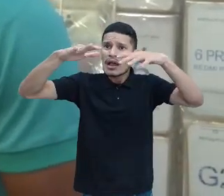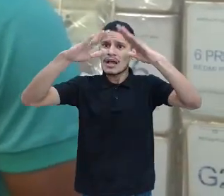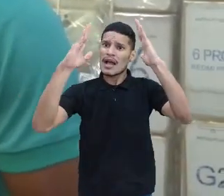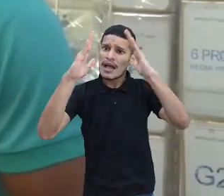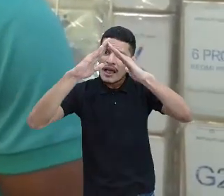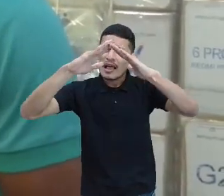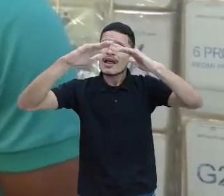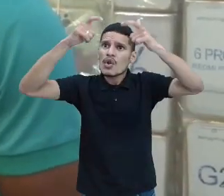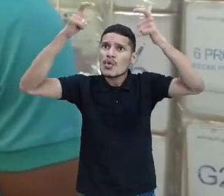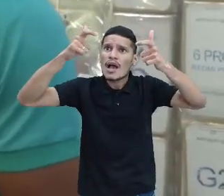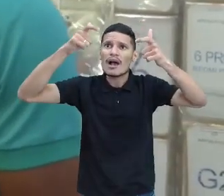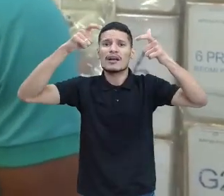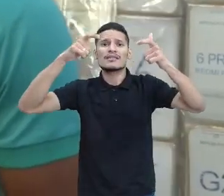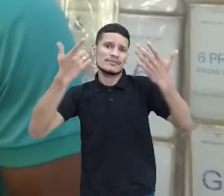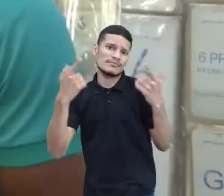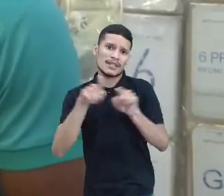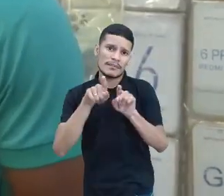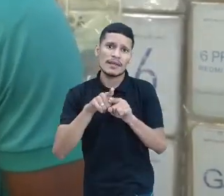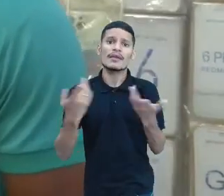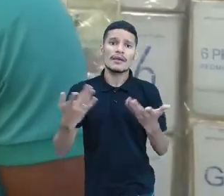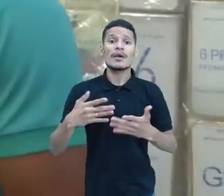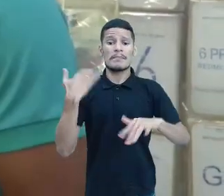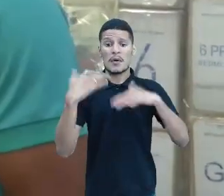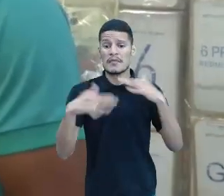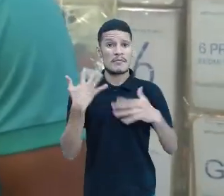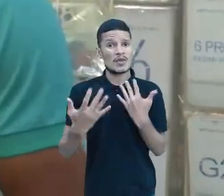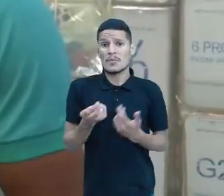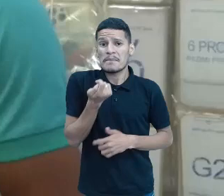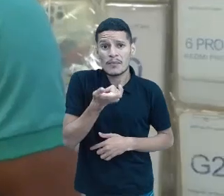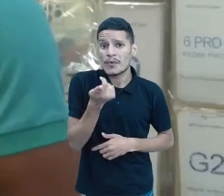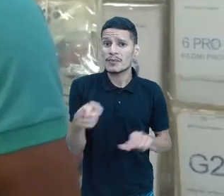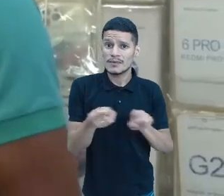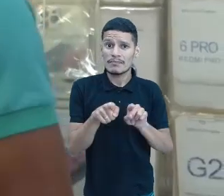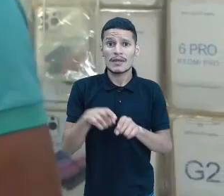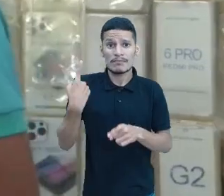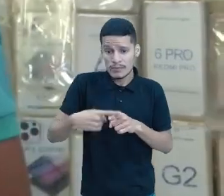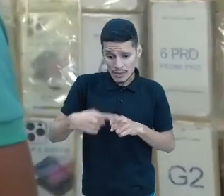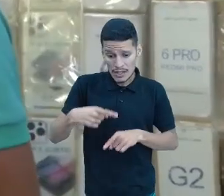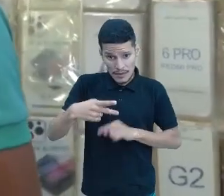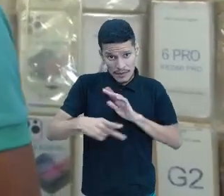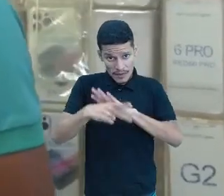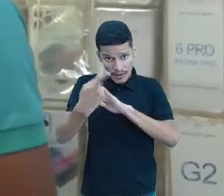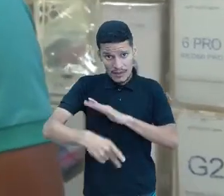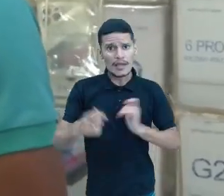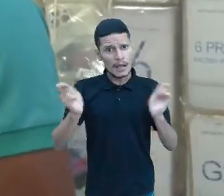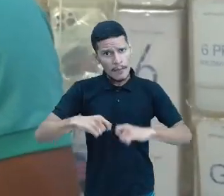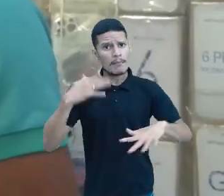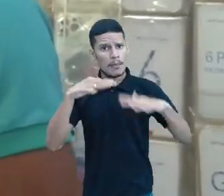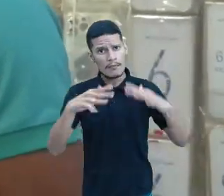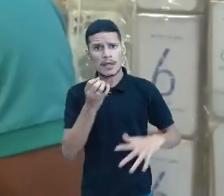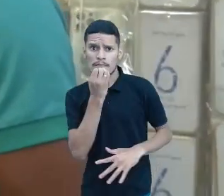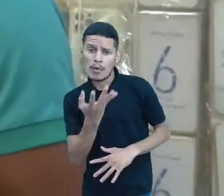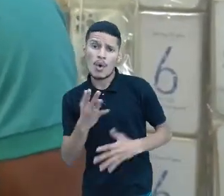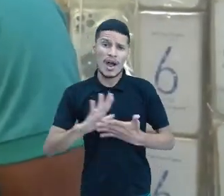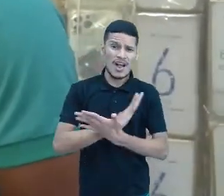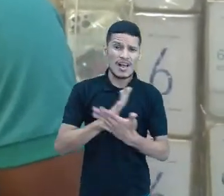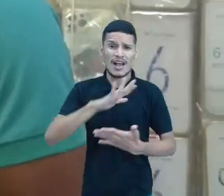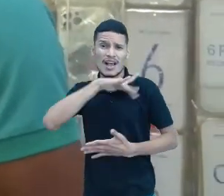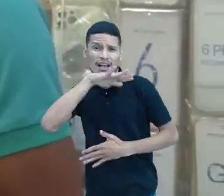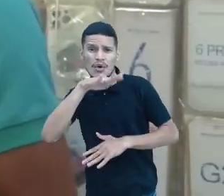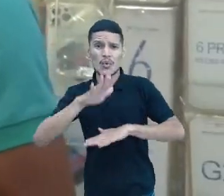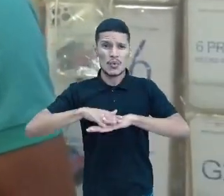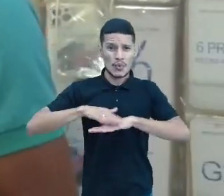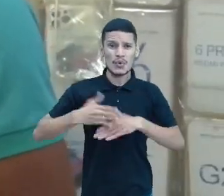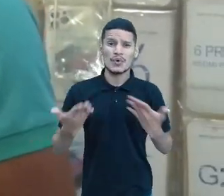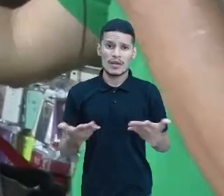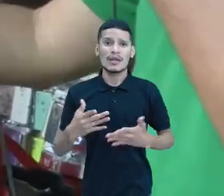coisa. Às vezes o movimento não dá essas coisas, porque aqui tanto faz dar como não dá o movimento, entendeu? Aí vai